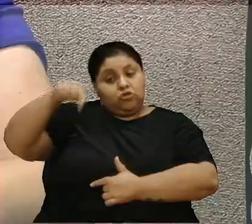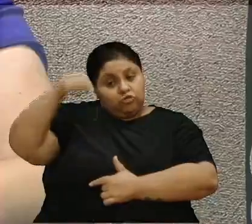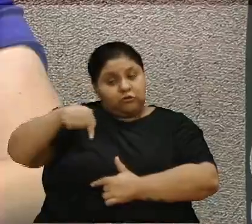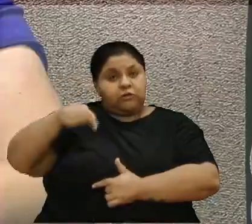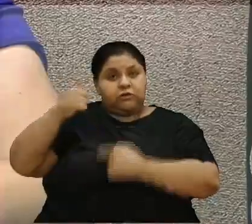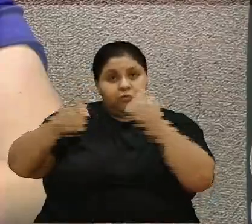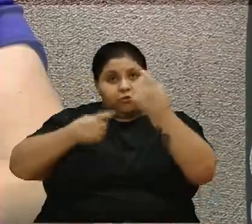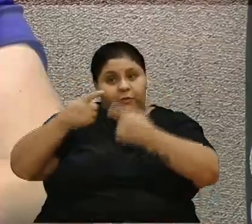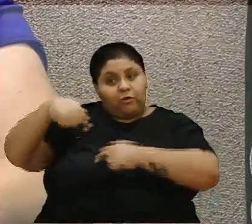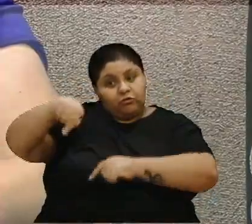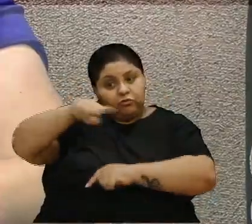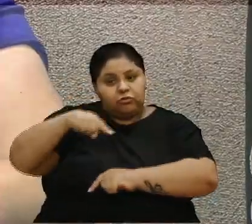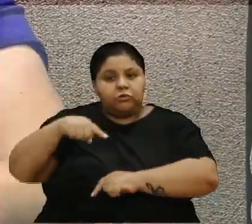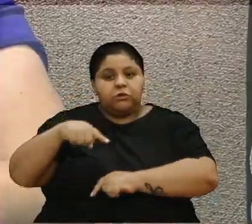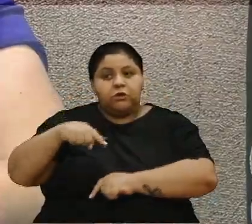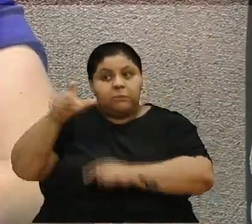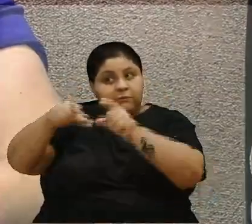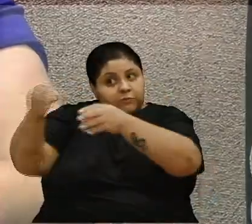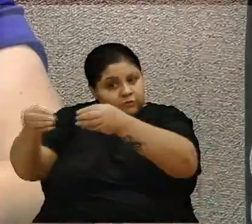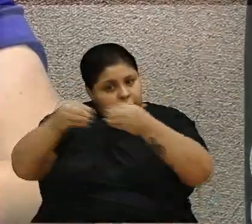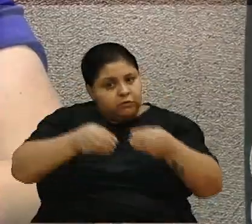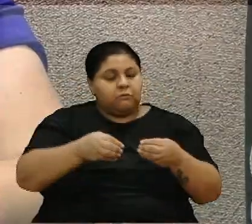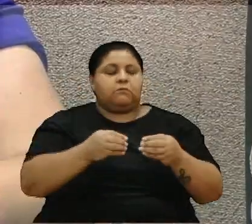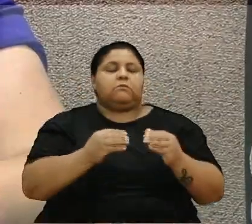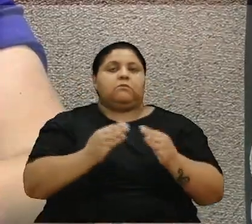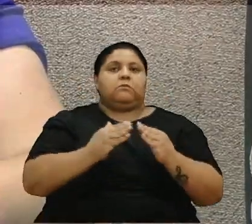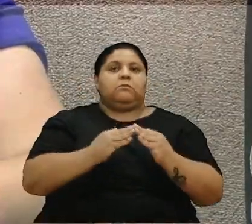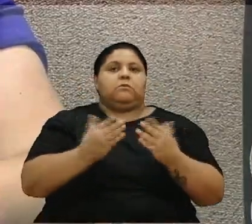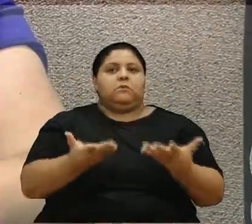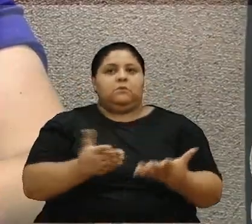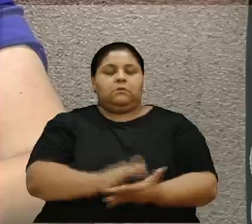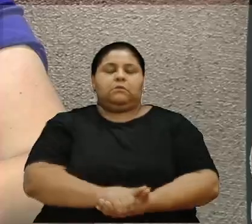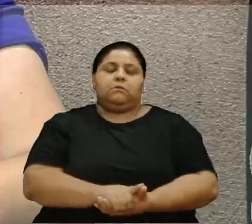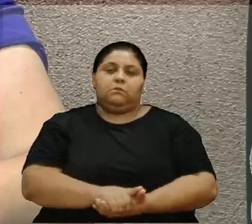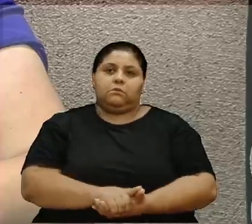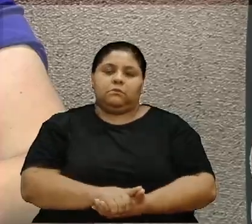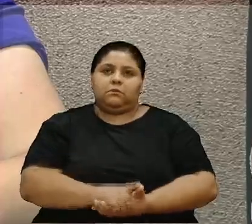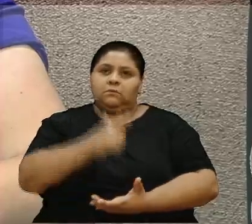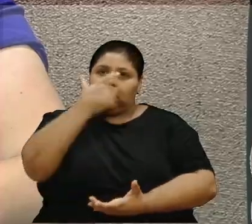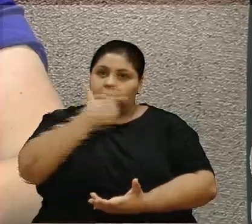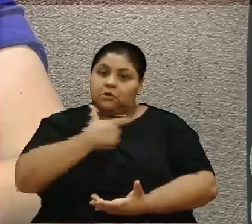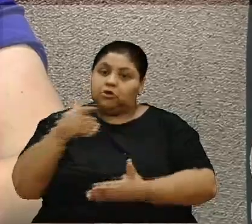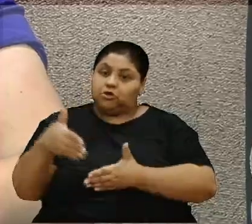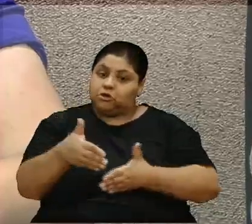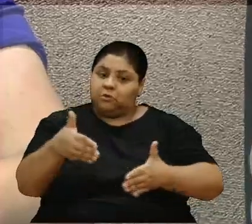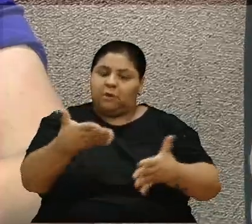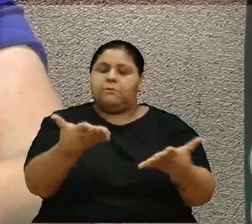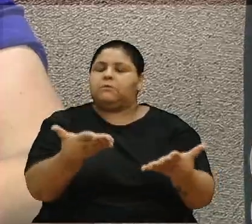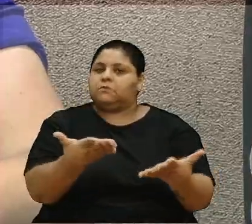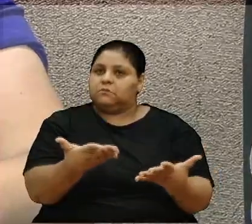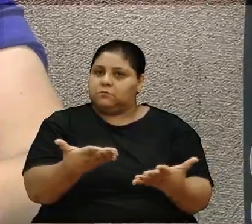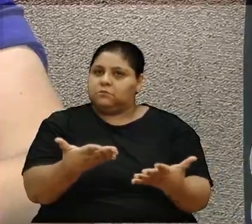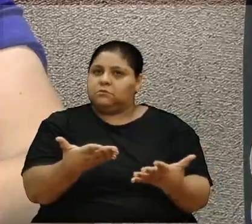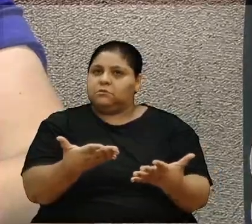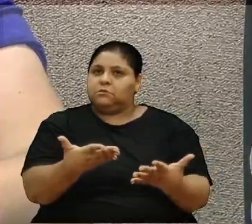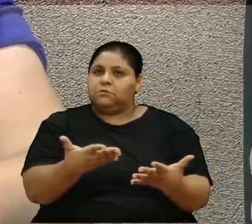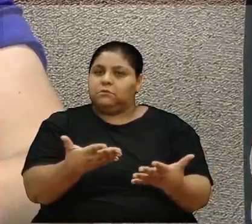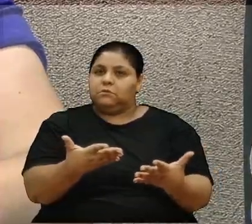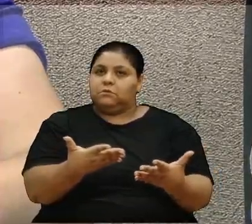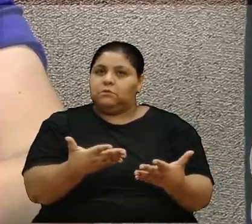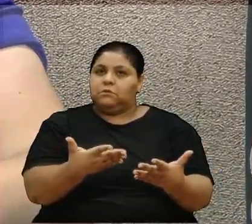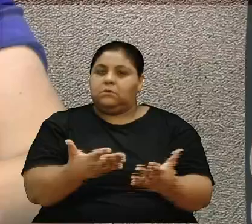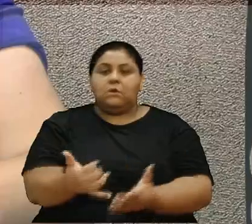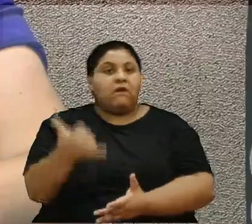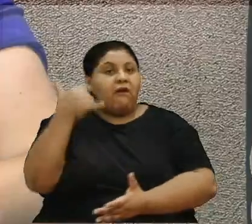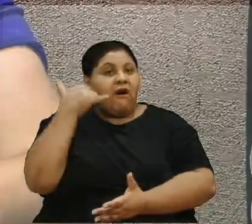nosso. E com aqueles que vêm para cá morar aqui, mas que são de Caxias do Sul. Então, eu acho que esse é o caminho. E a telemedicina também, que